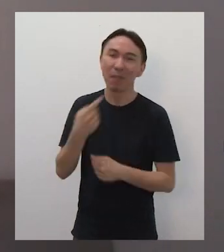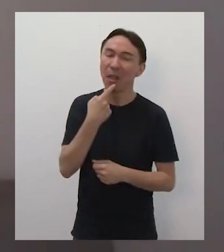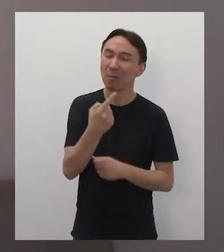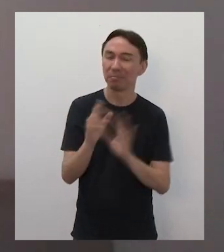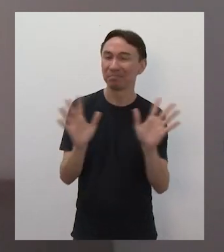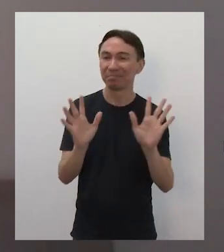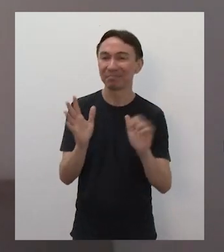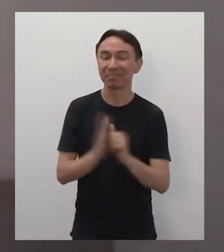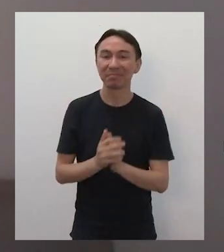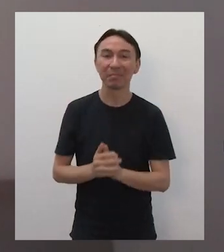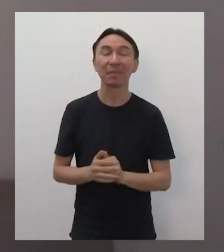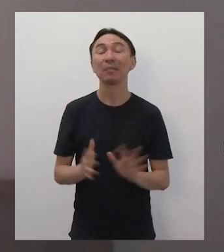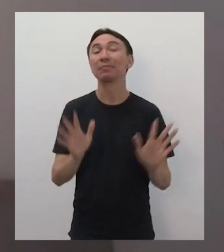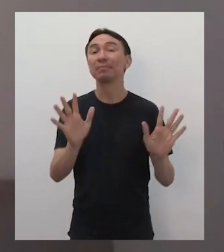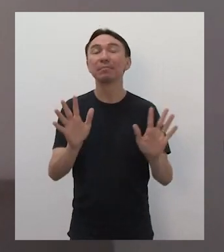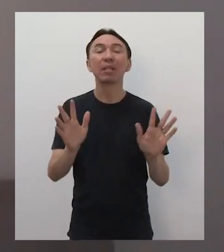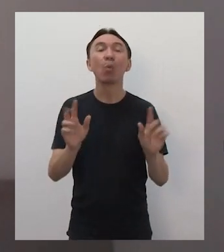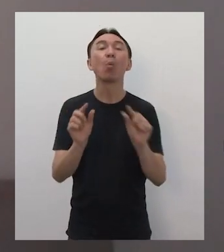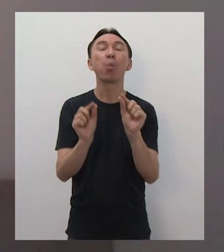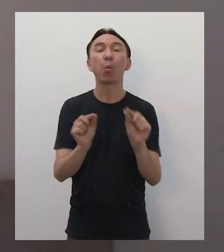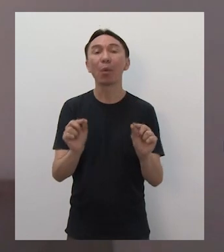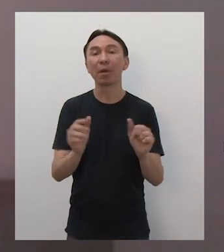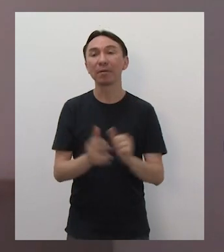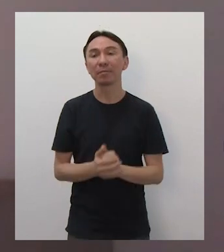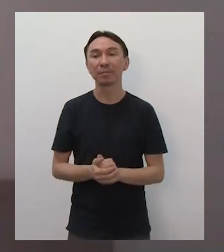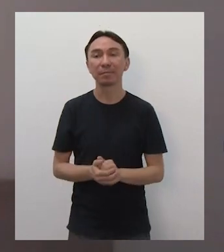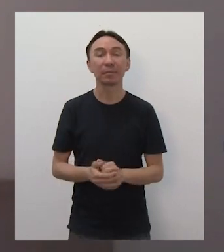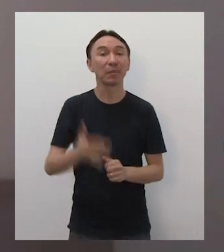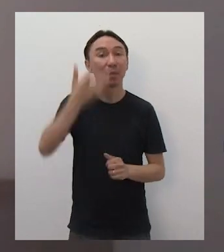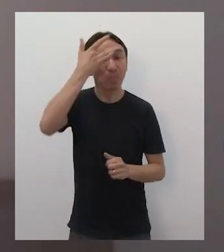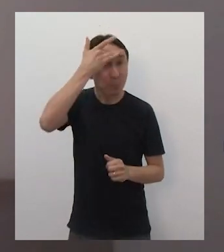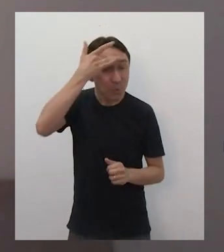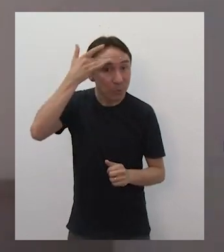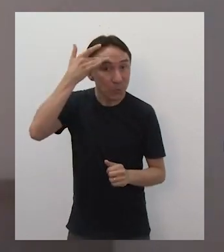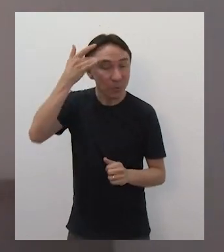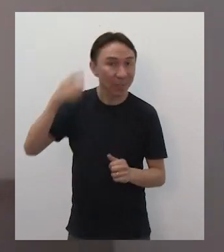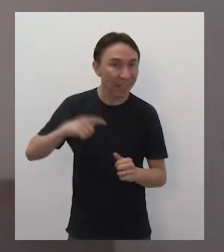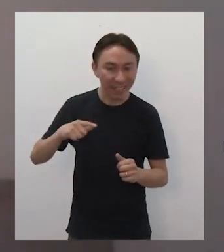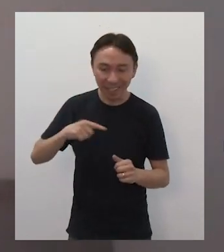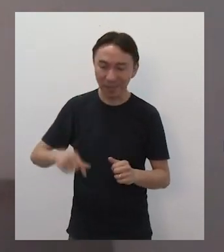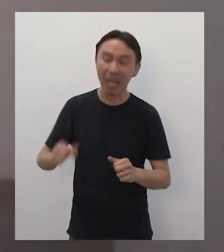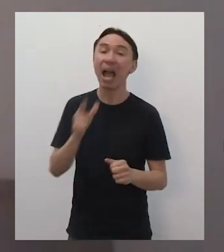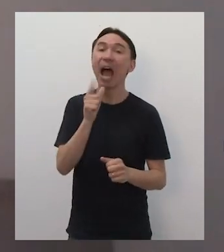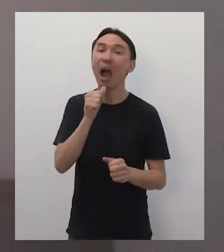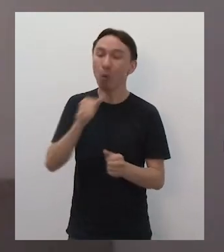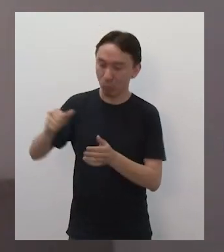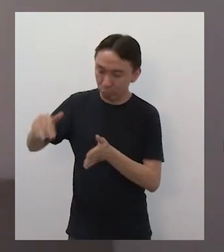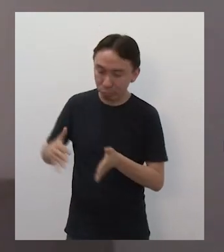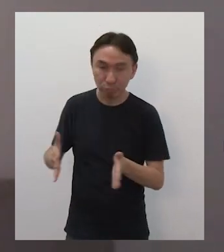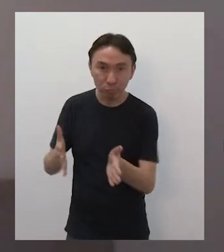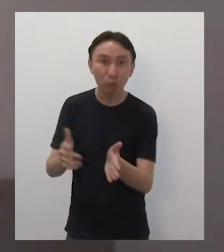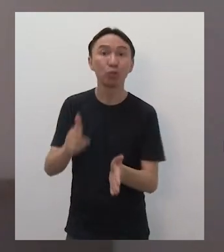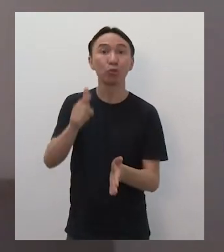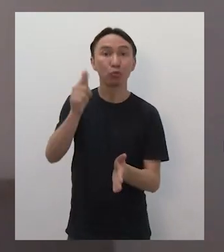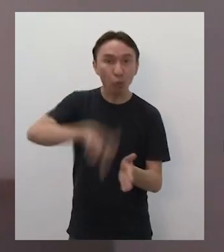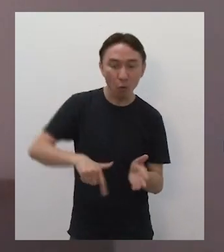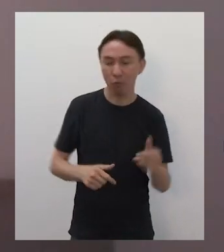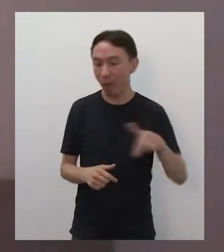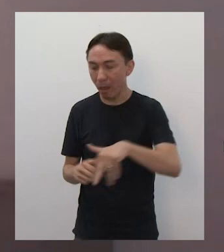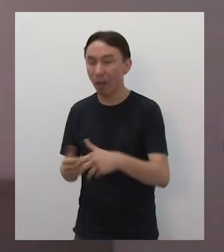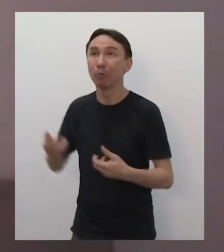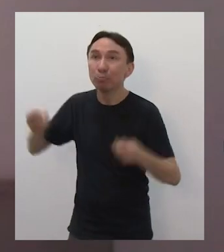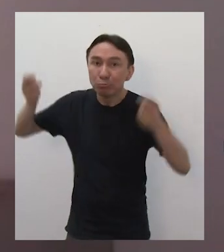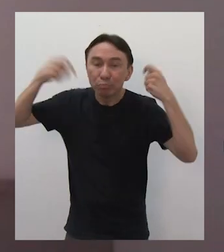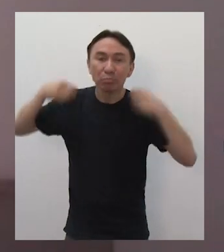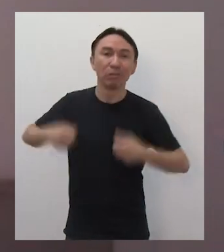a nenhuma pessoa se banha duas vezes no mesmo rio, né? Então, acho que